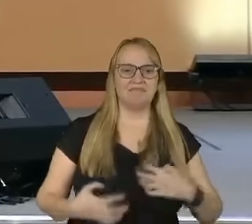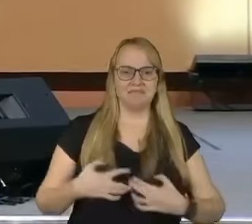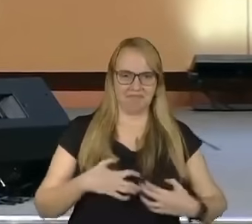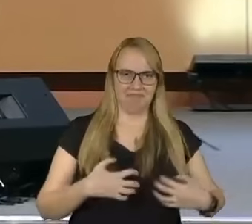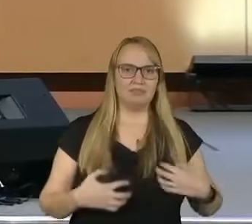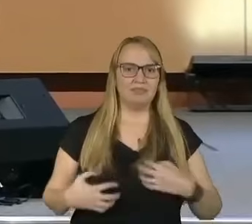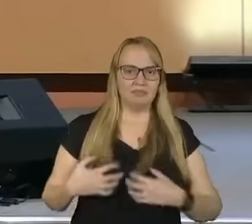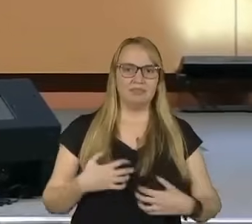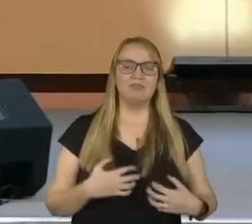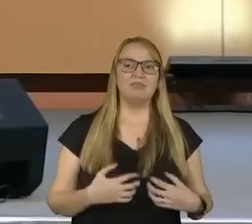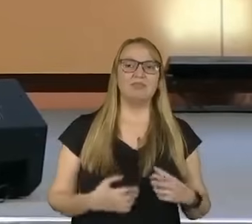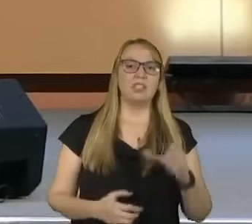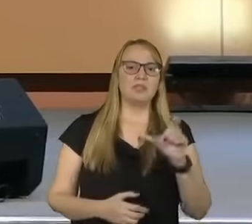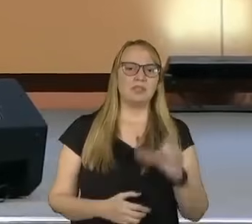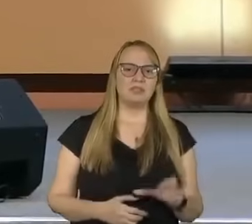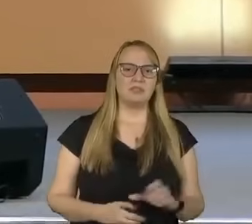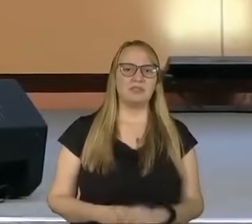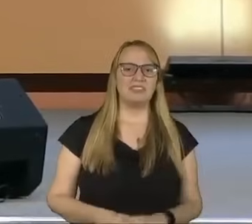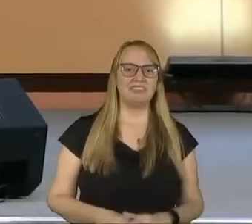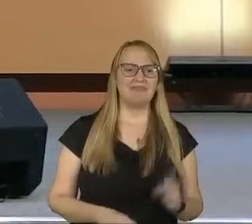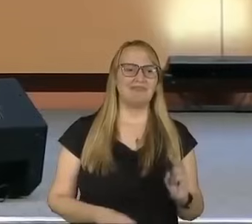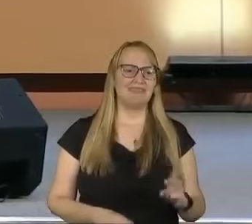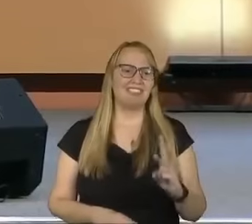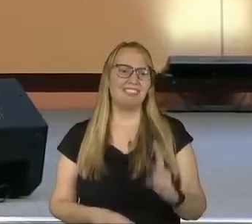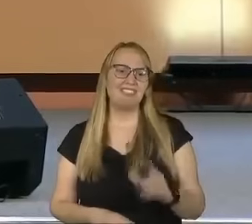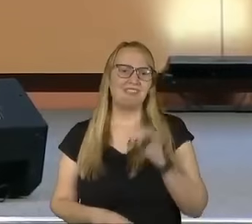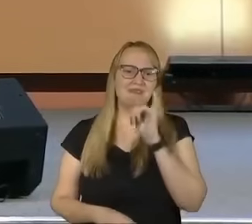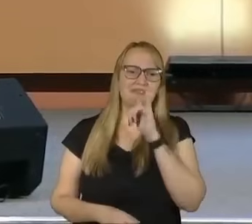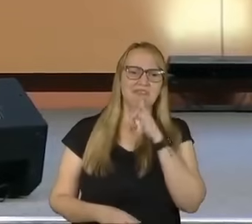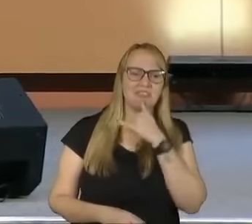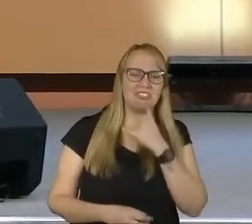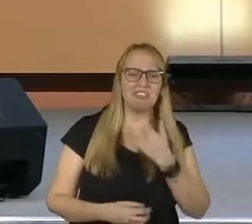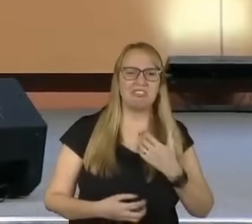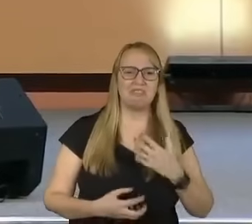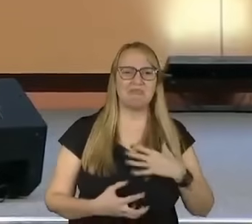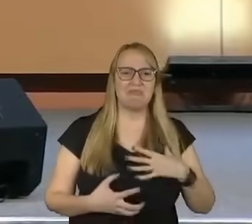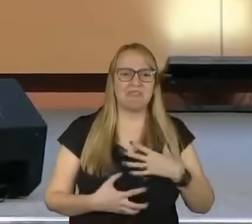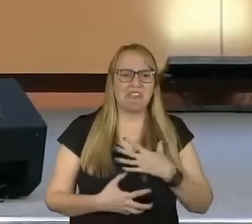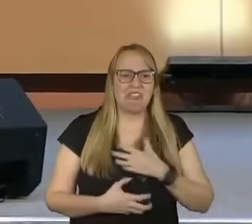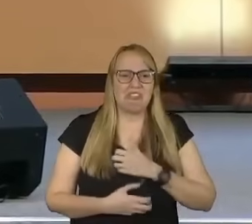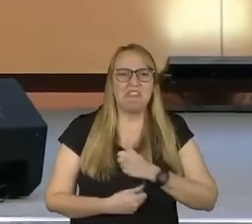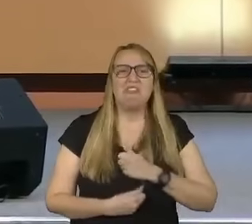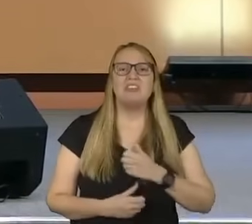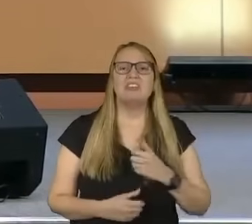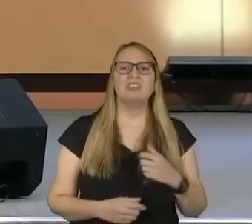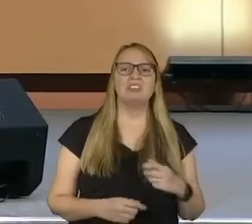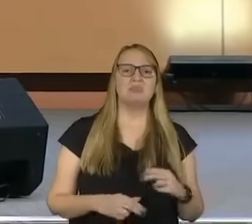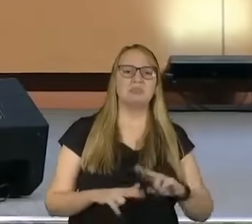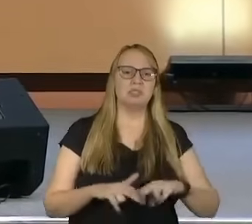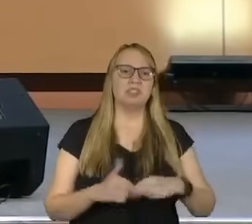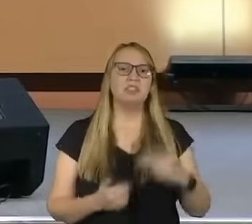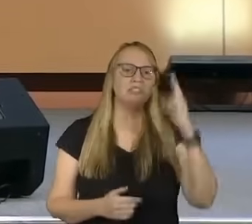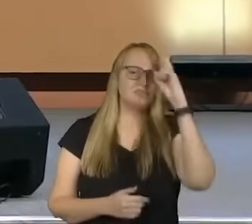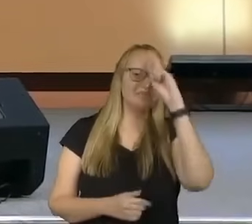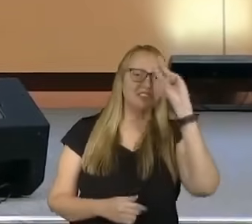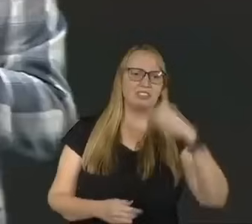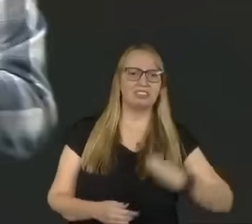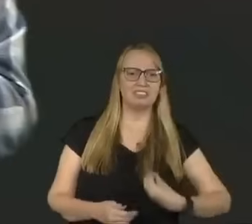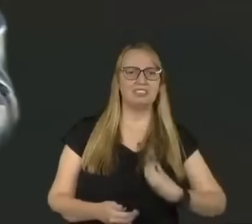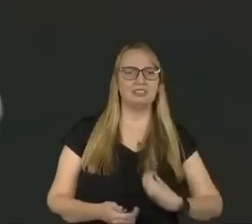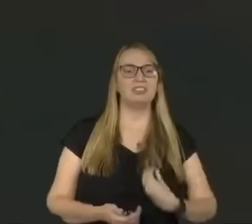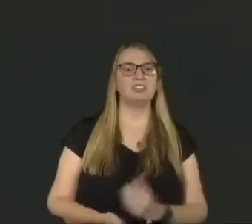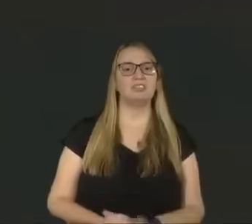né pessoa que se magoa muito por questões da história da sua vida número